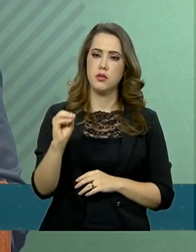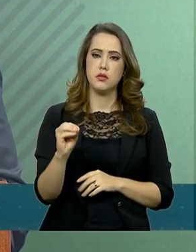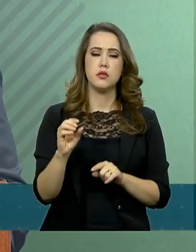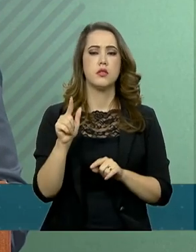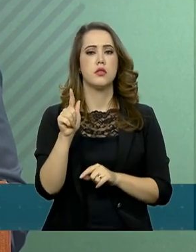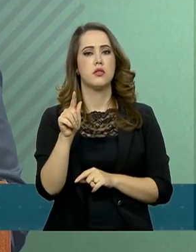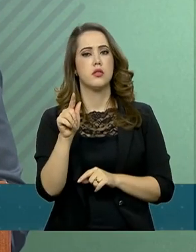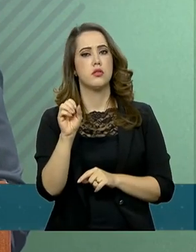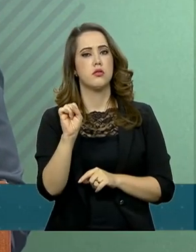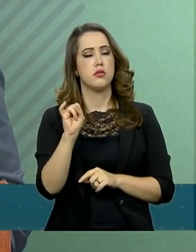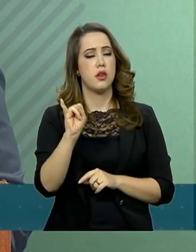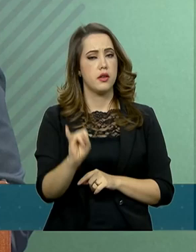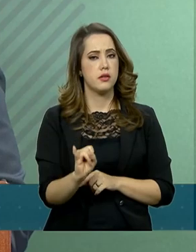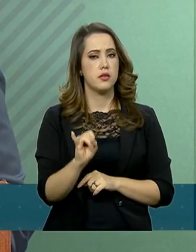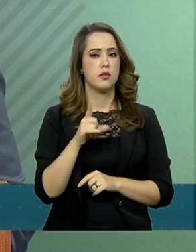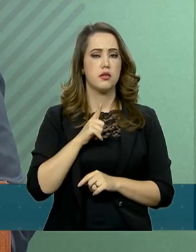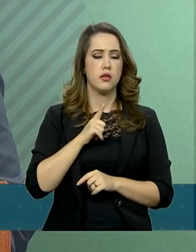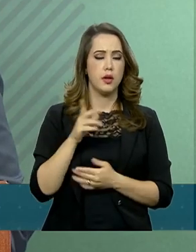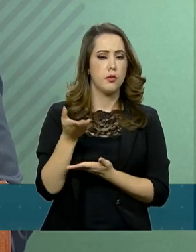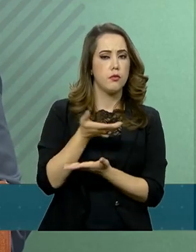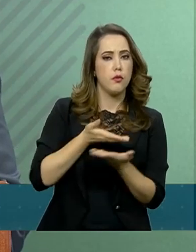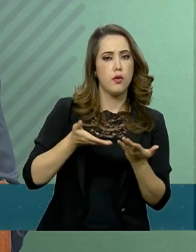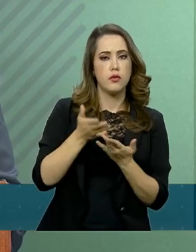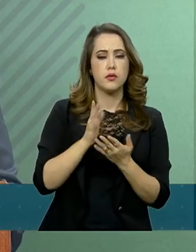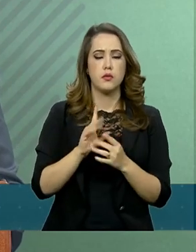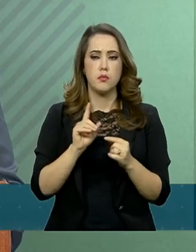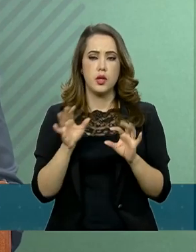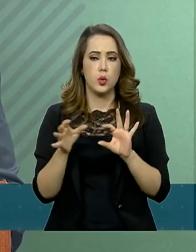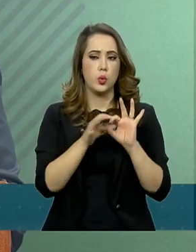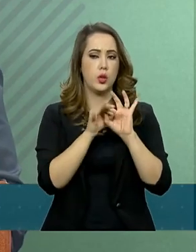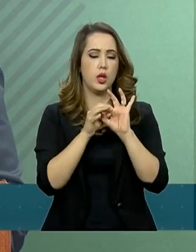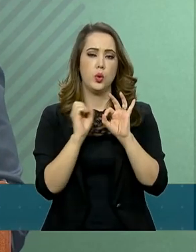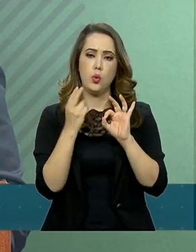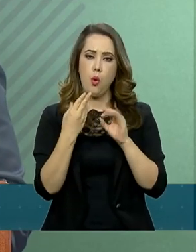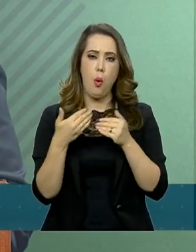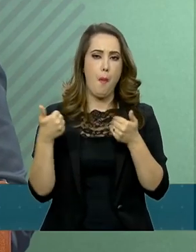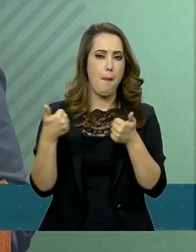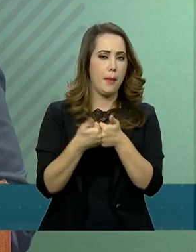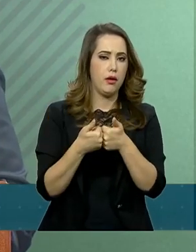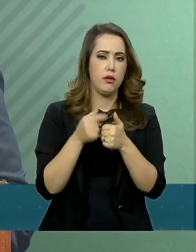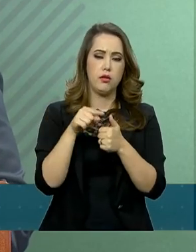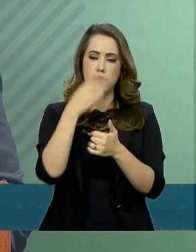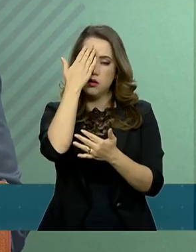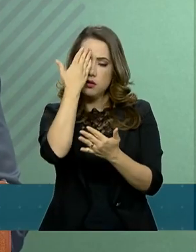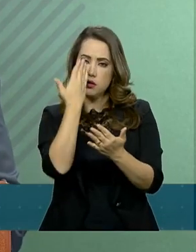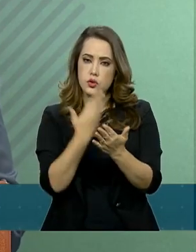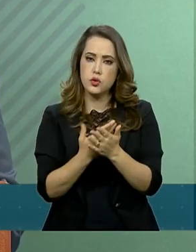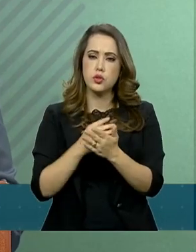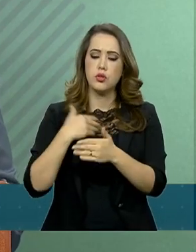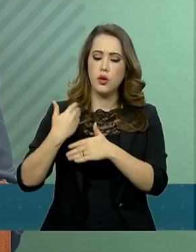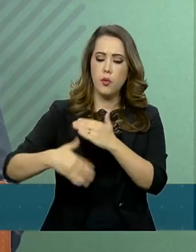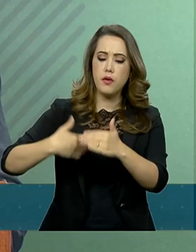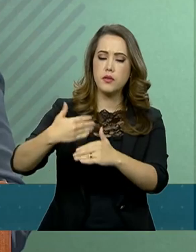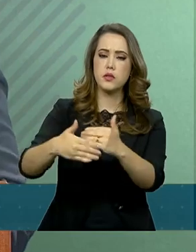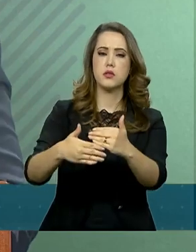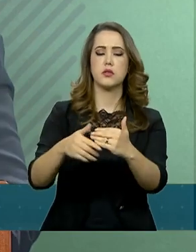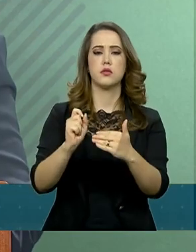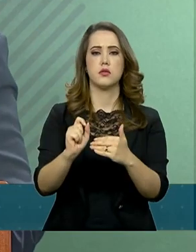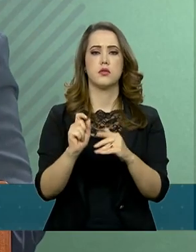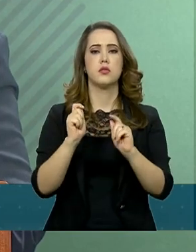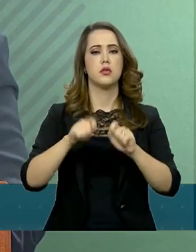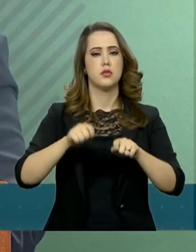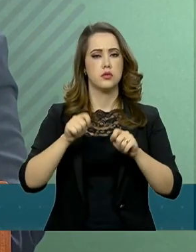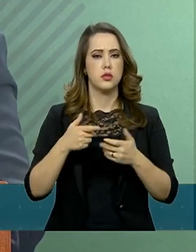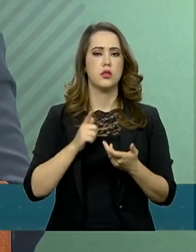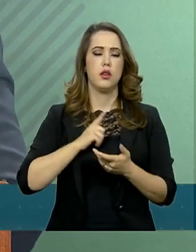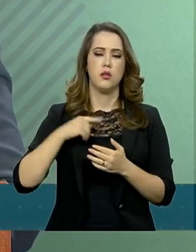por todos aqueles que têm envolvimento direto ou indireto está bastante confiante e haja um avanço de fato